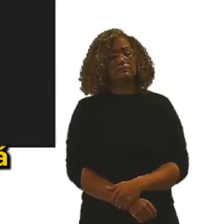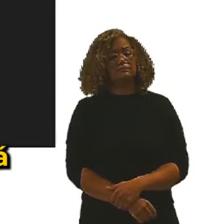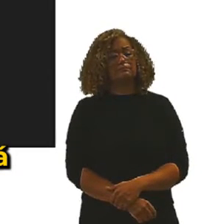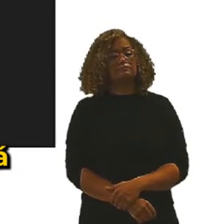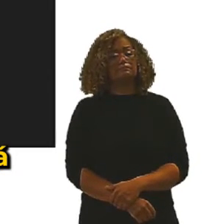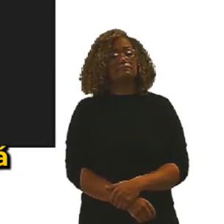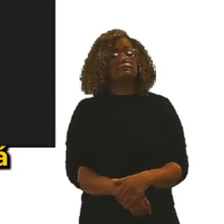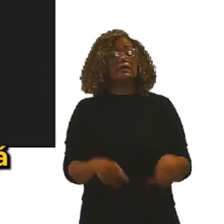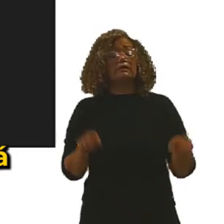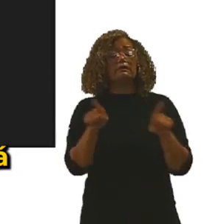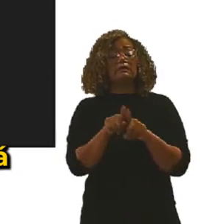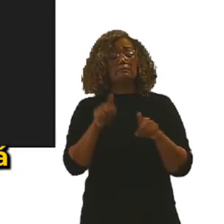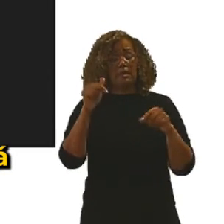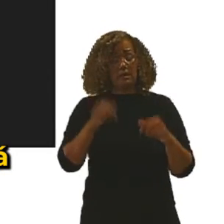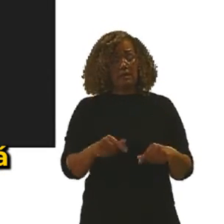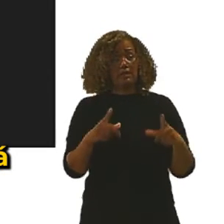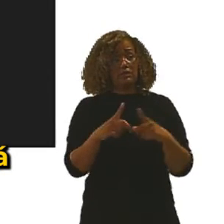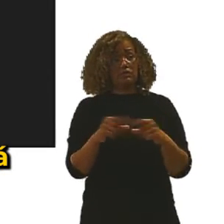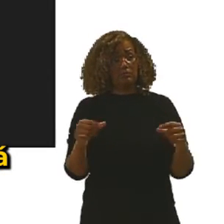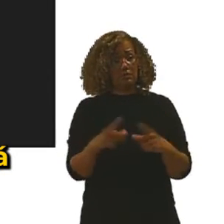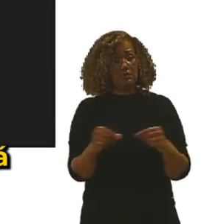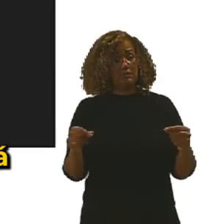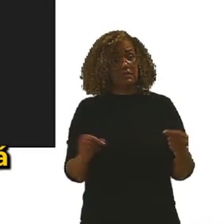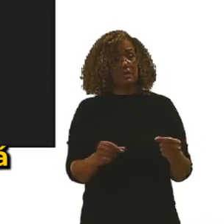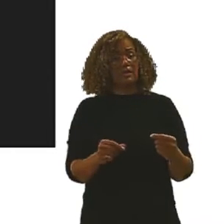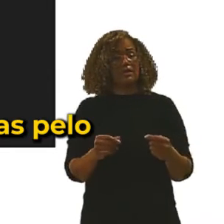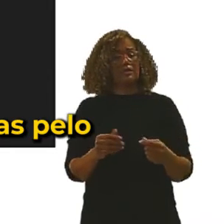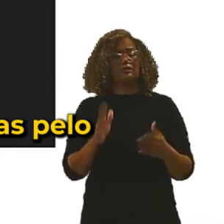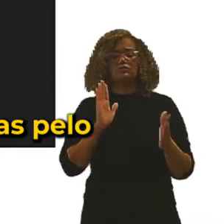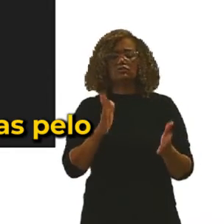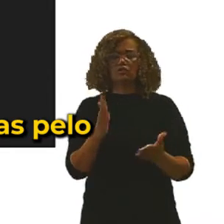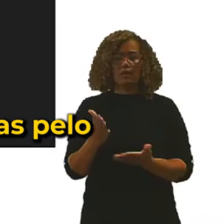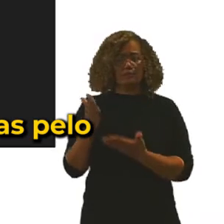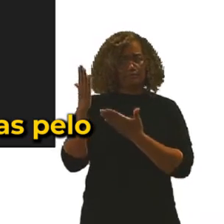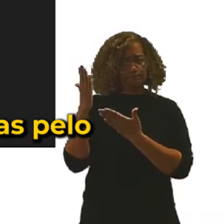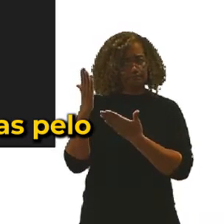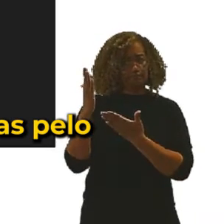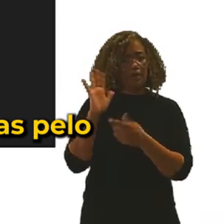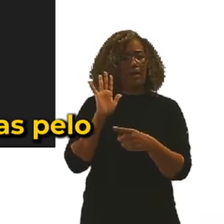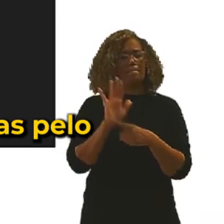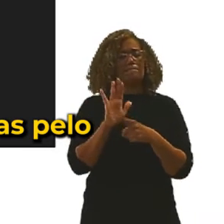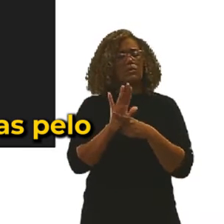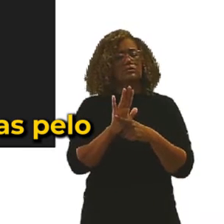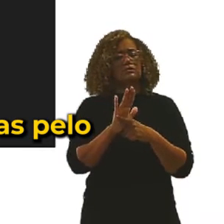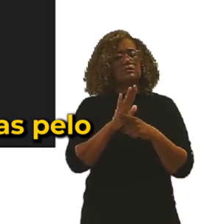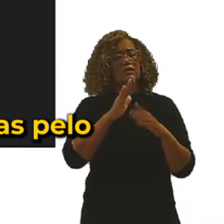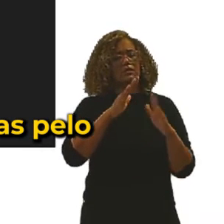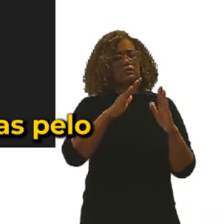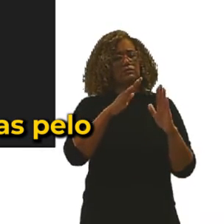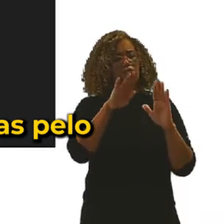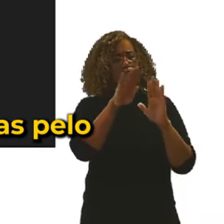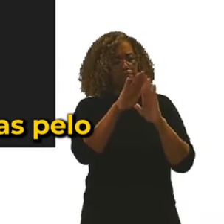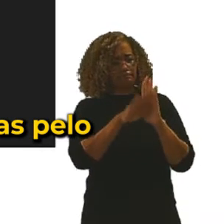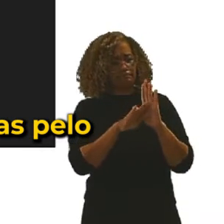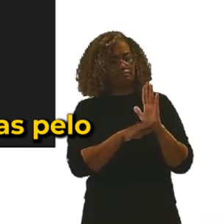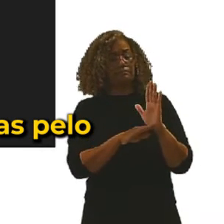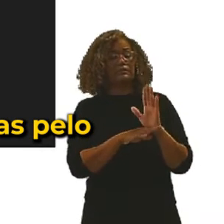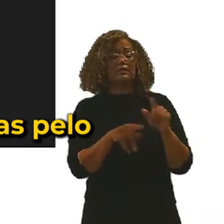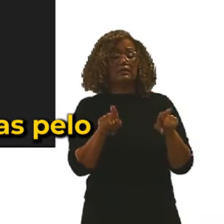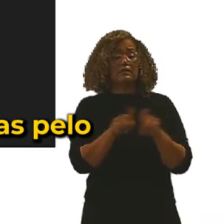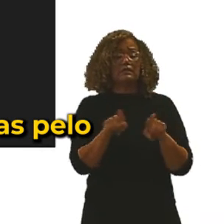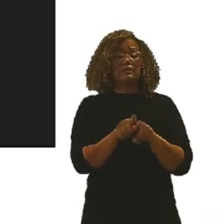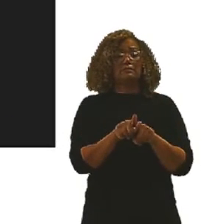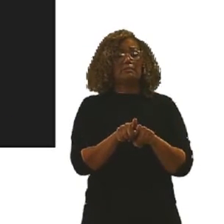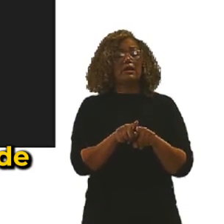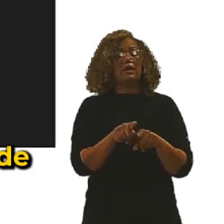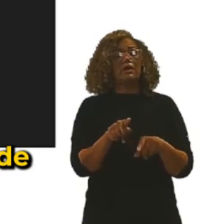Sobre o Distrito Federal, fazendo um recorte específico aqui, já compartilhado, mostrando a importância das nossas parcerias, pelo professor Marcelo Zago, que também é professor